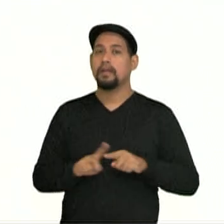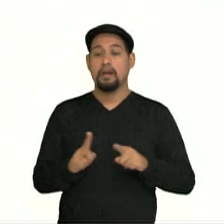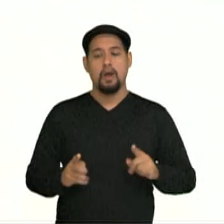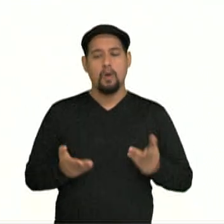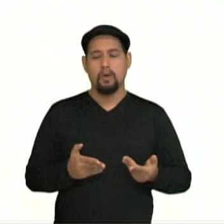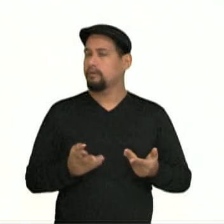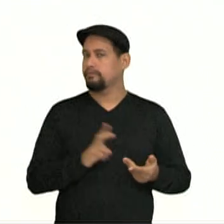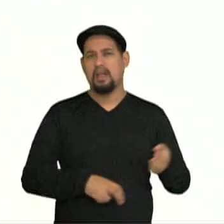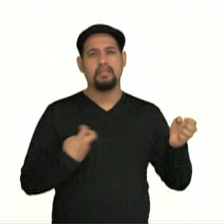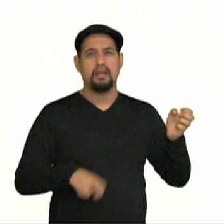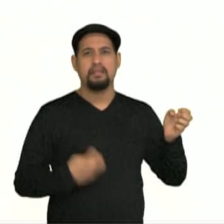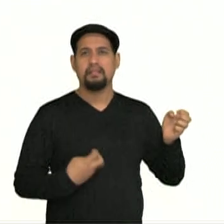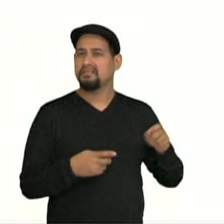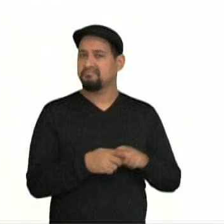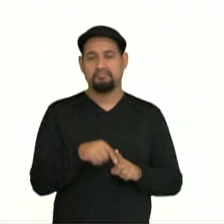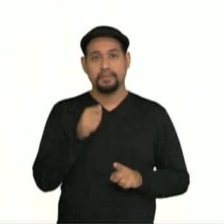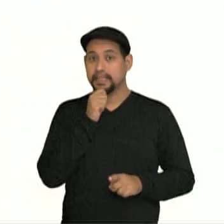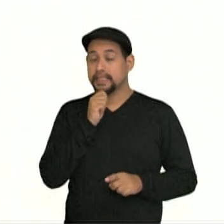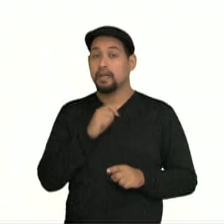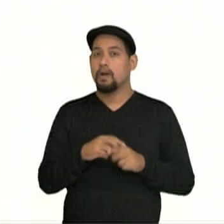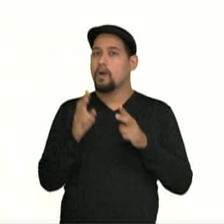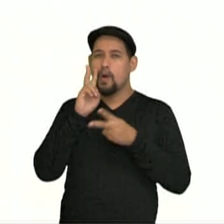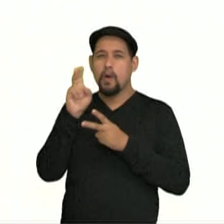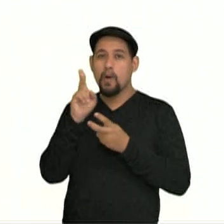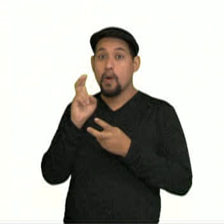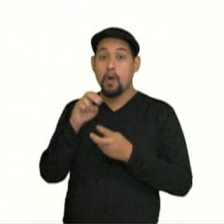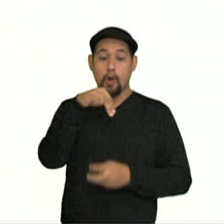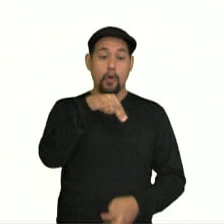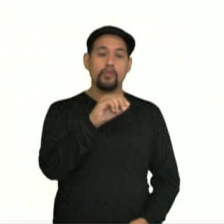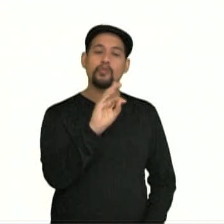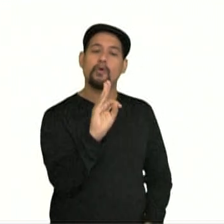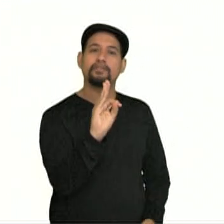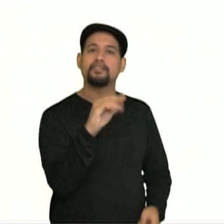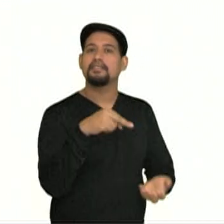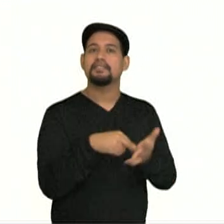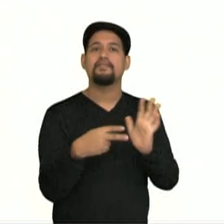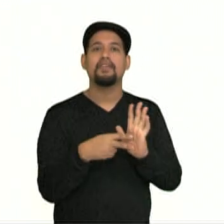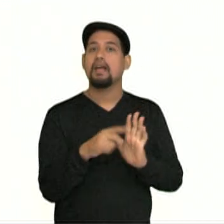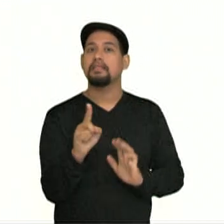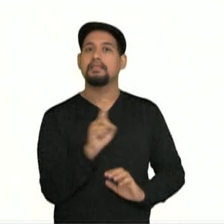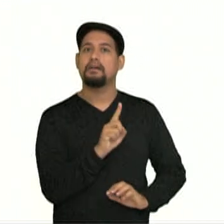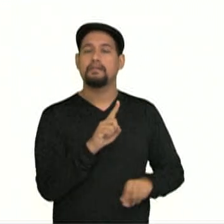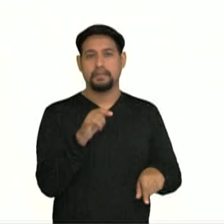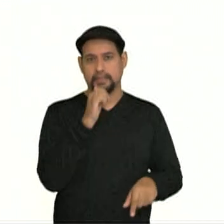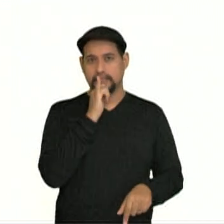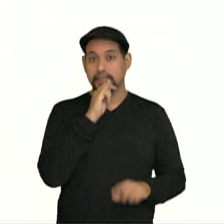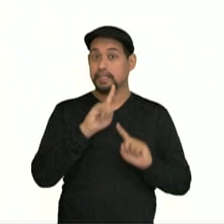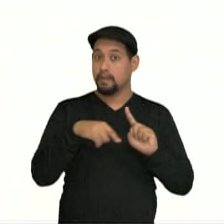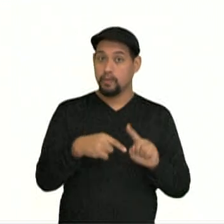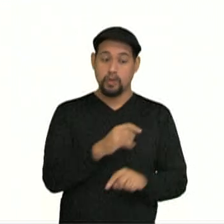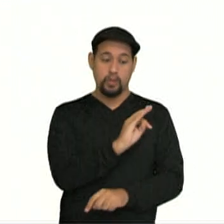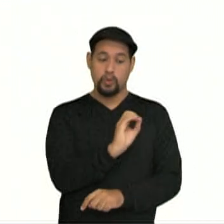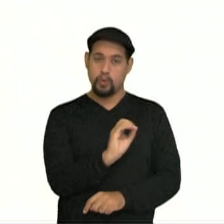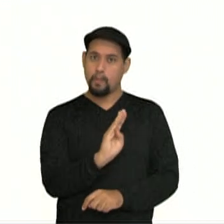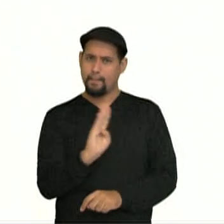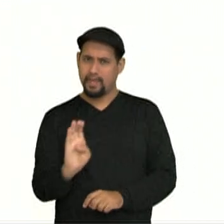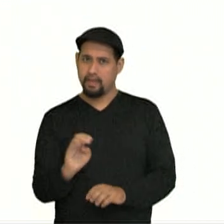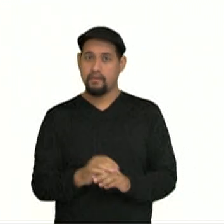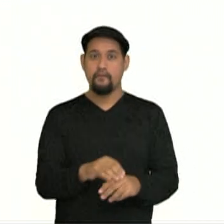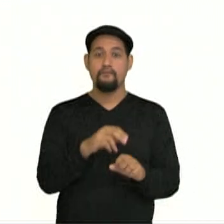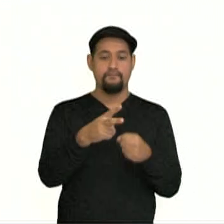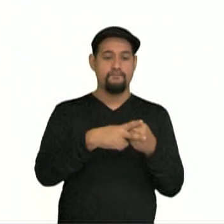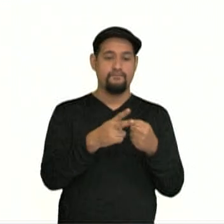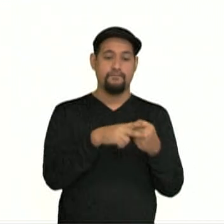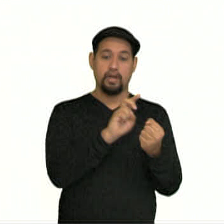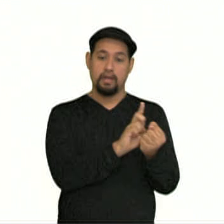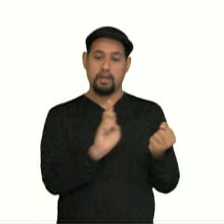exato momento. Então vejam que eu estou utilizando a partícula not depois do verbo to be. Sempre vai ser nessa ordem. Pode ser contraída